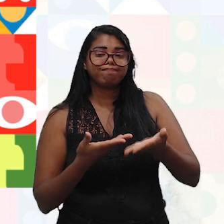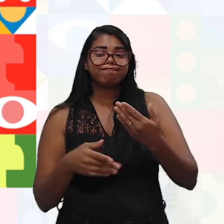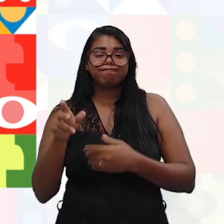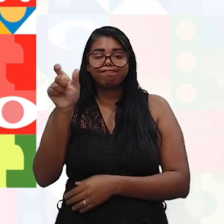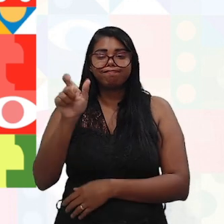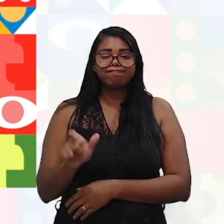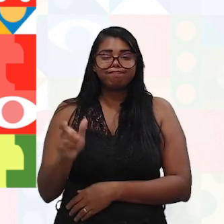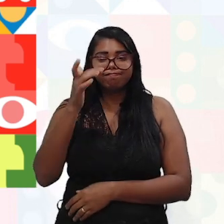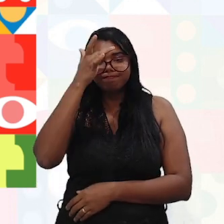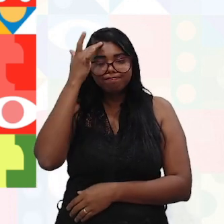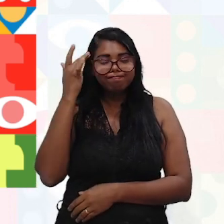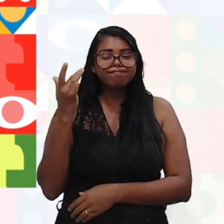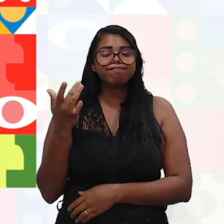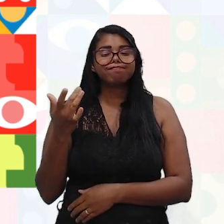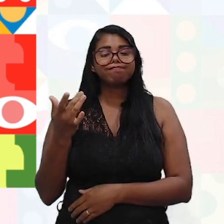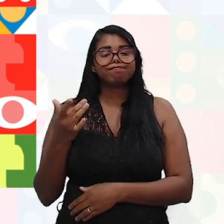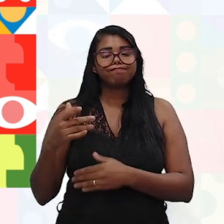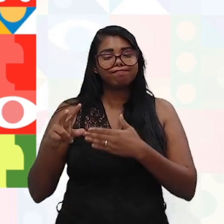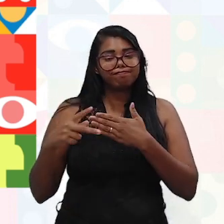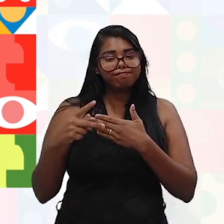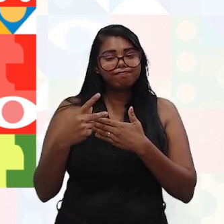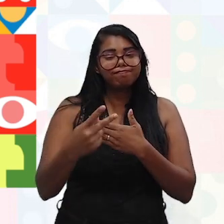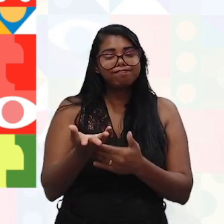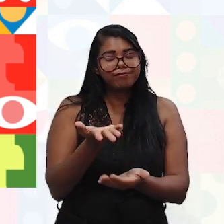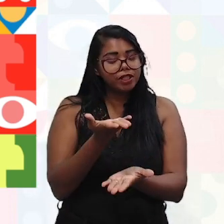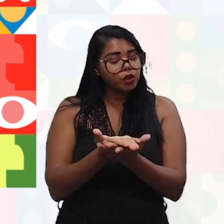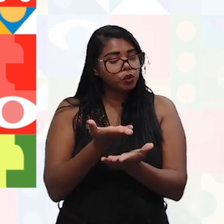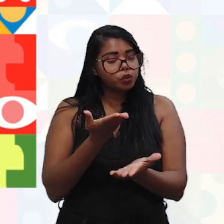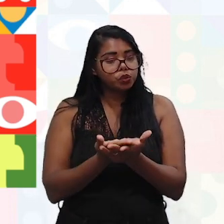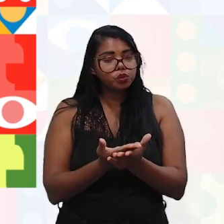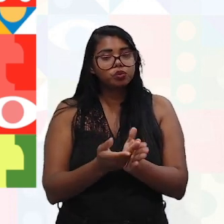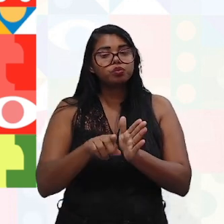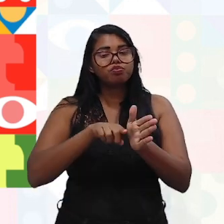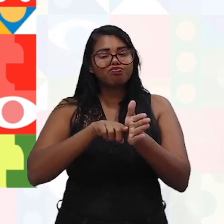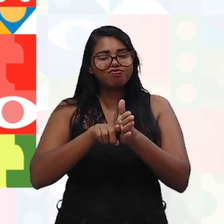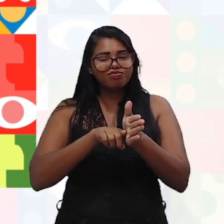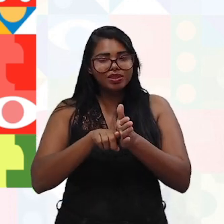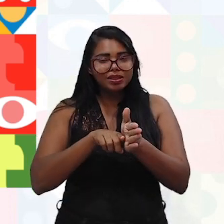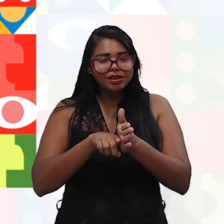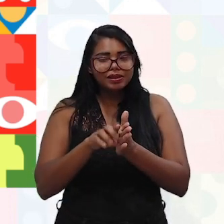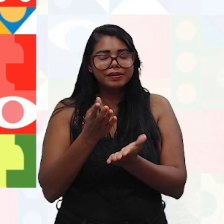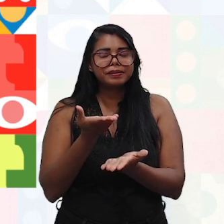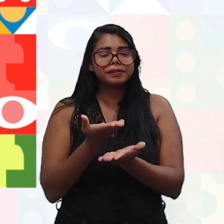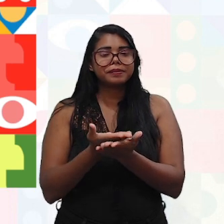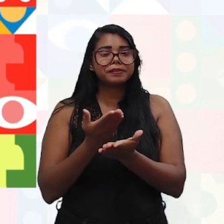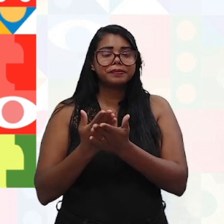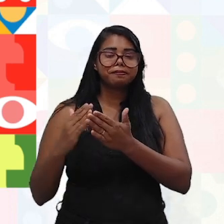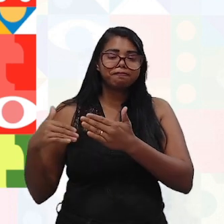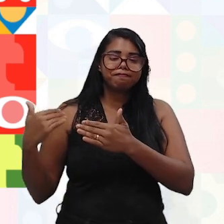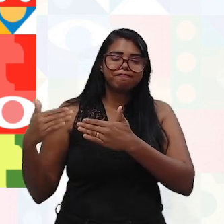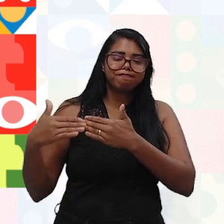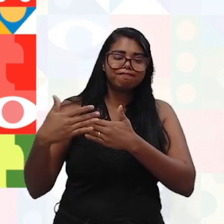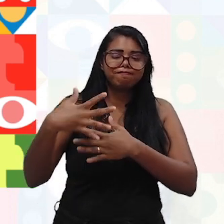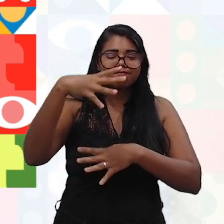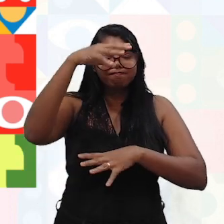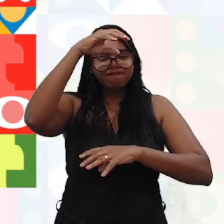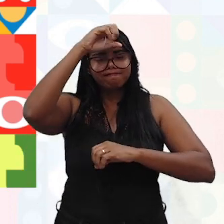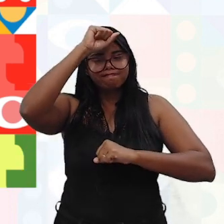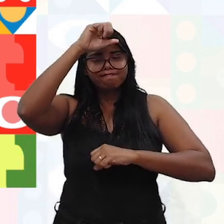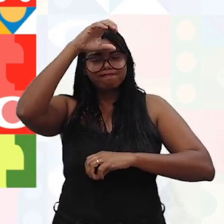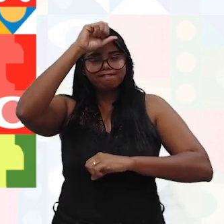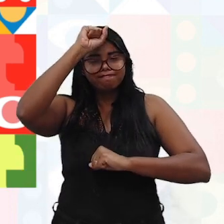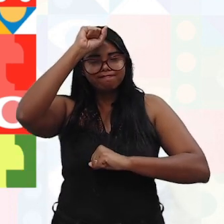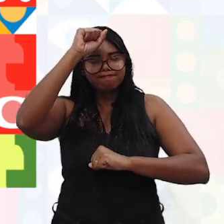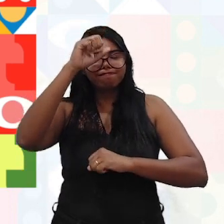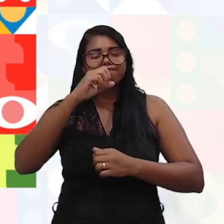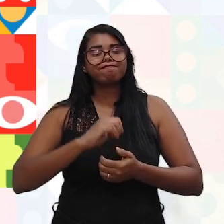usuário? Tudo isso faz parte de um estudo, de um diagnóstico que com o tempo você vai ali aprendendo, olha, vai